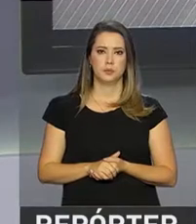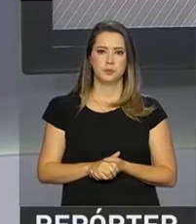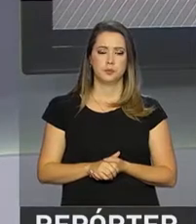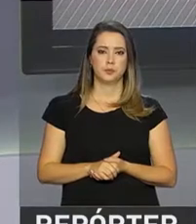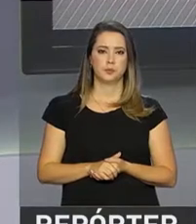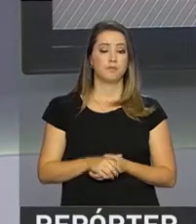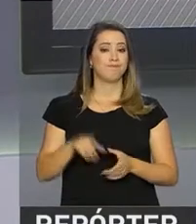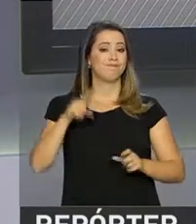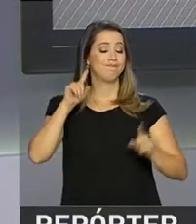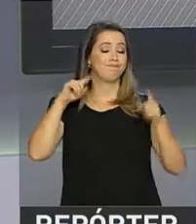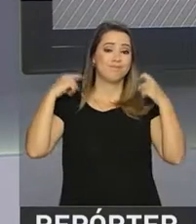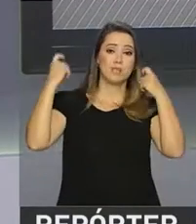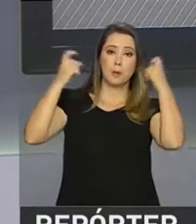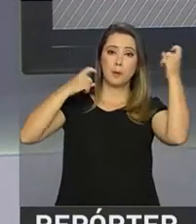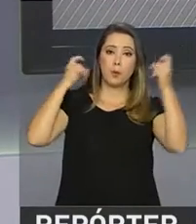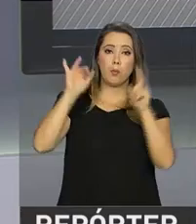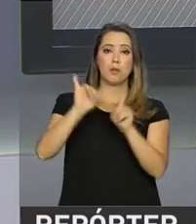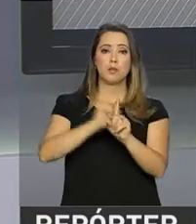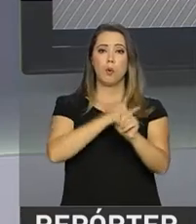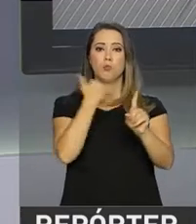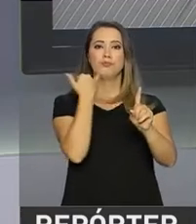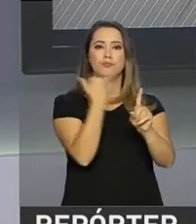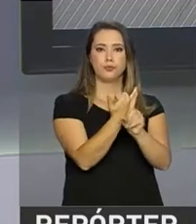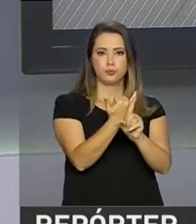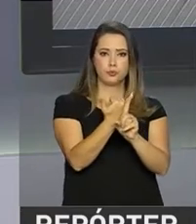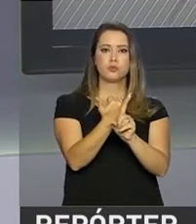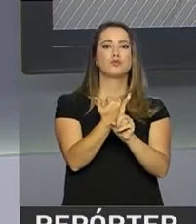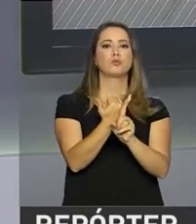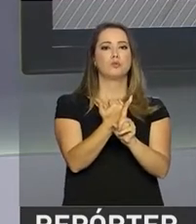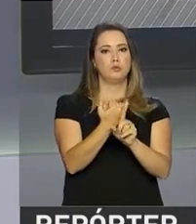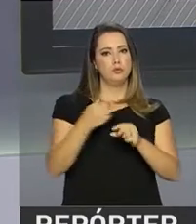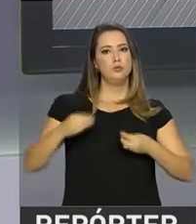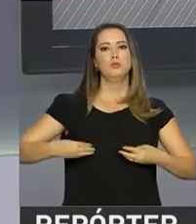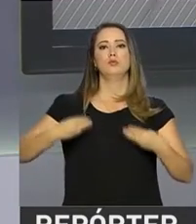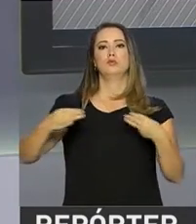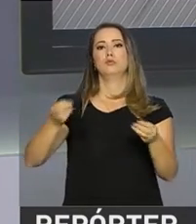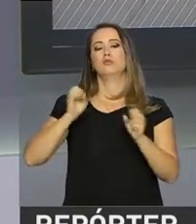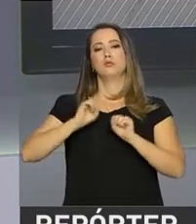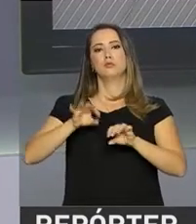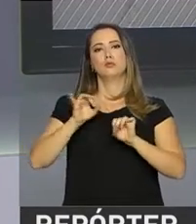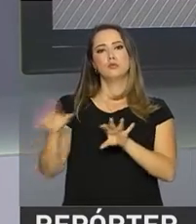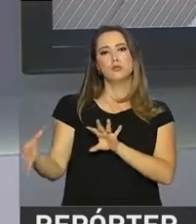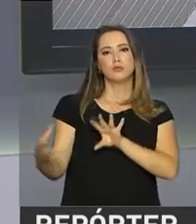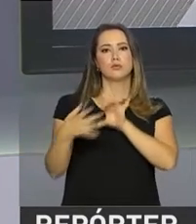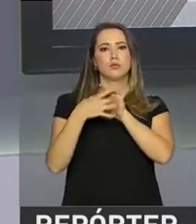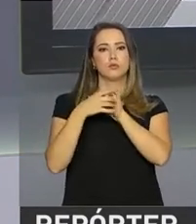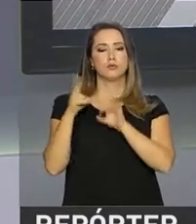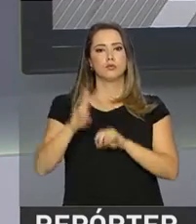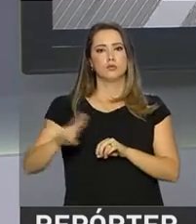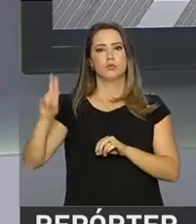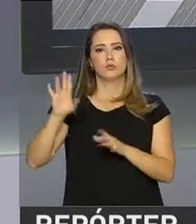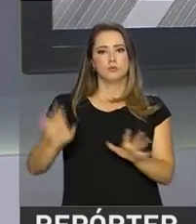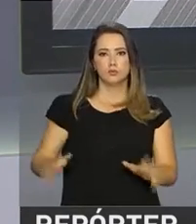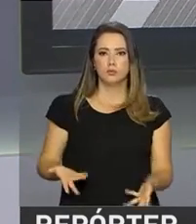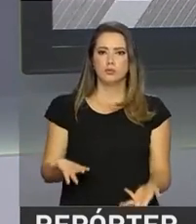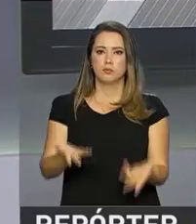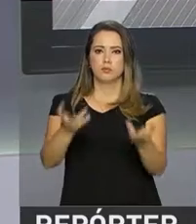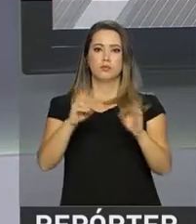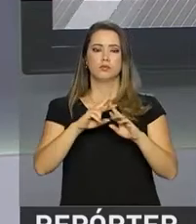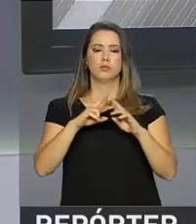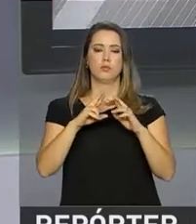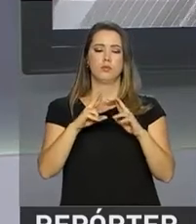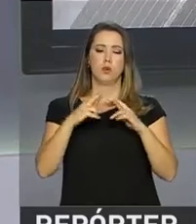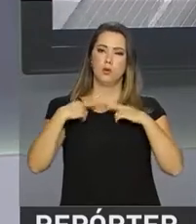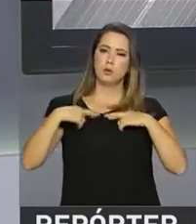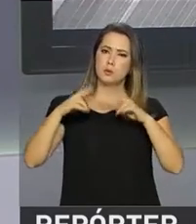preocupação com bullying leva o ministério da educação a defender o pacto universitário pela promoção do respeito à